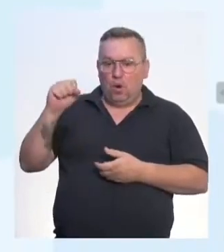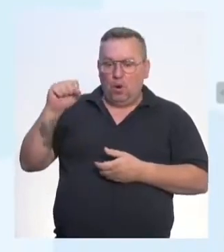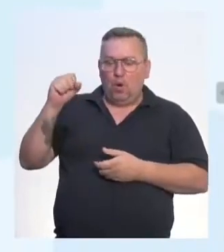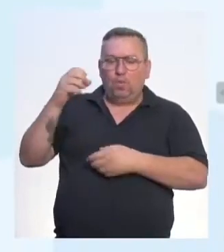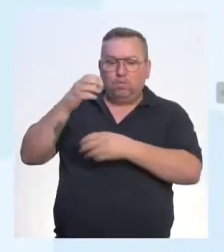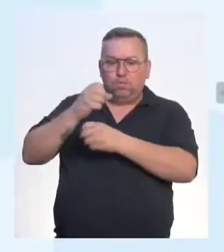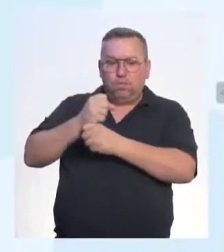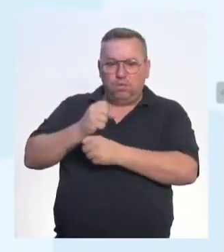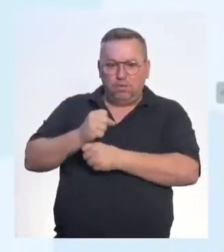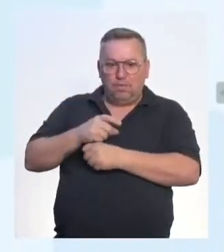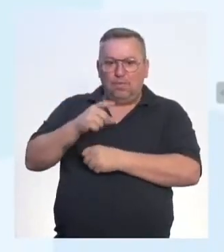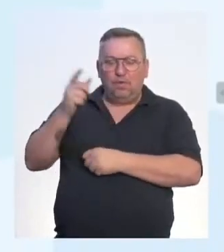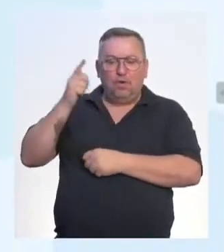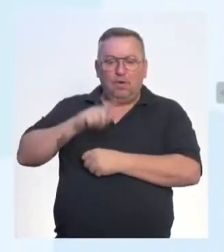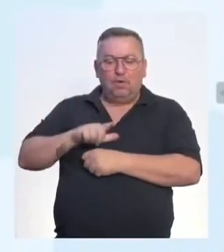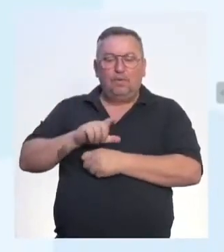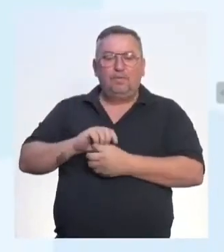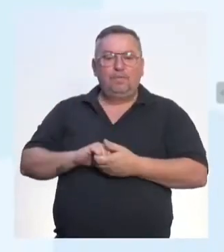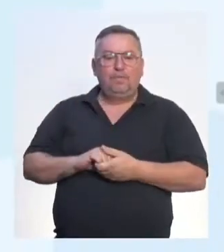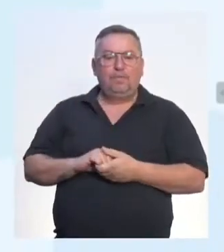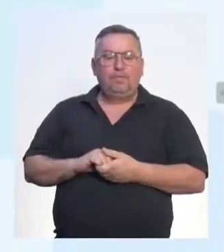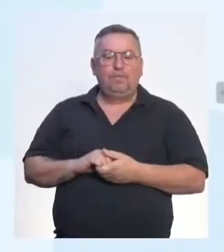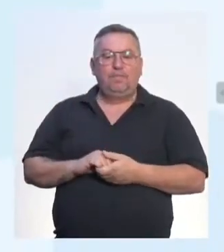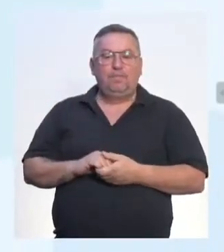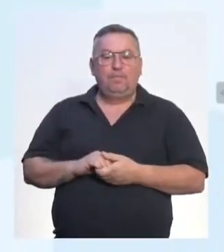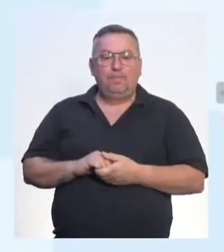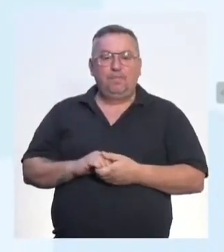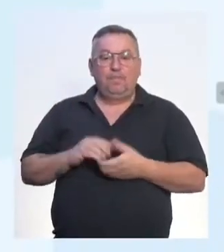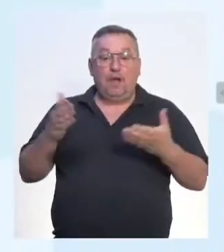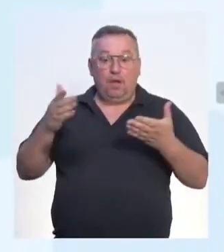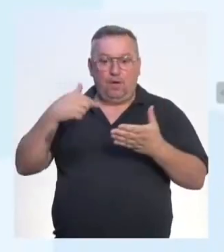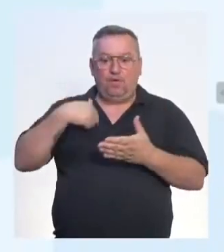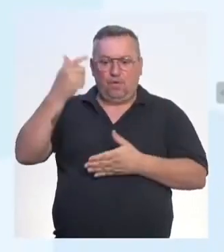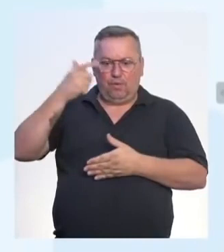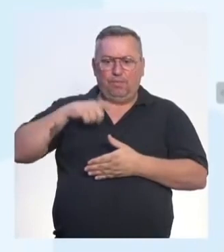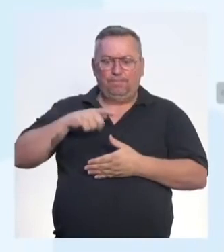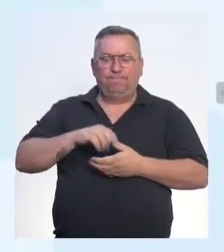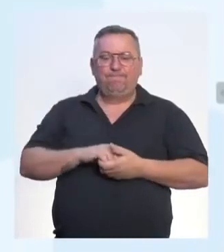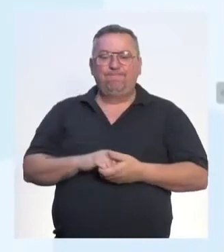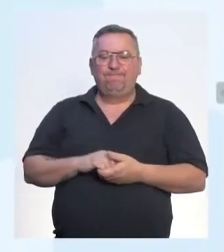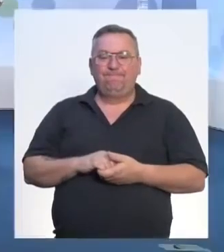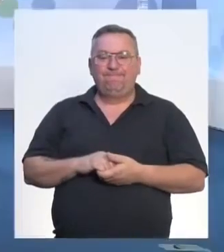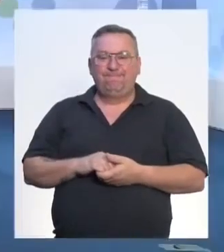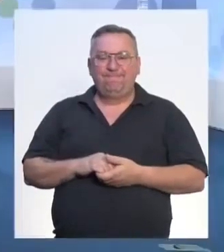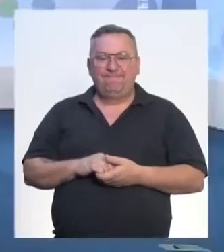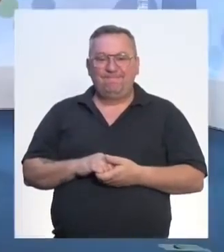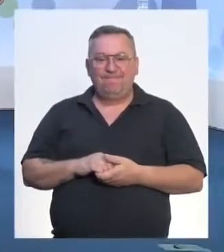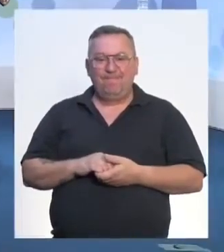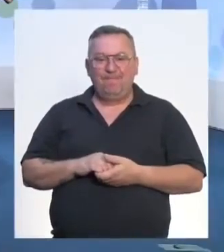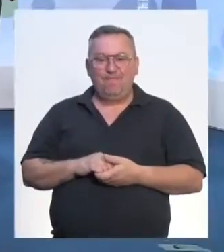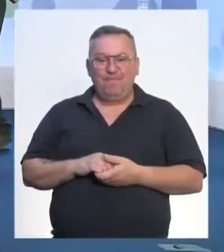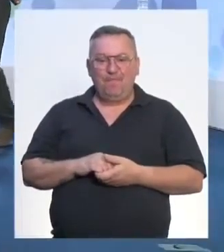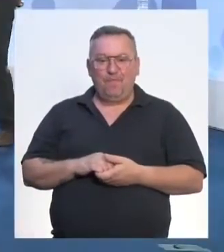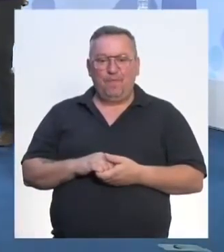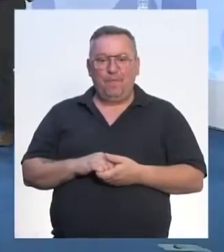pontos aqui você já tem. Beleza. Beleza? Beleza. Agora é minha vez. Vamos lá. Meu Deus. Vamos lá.